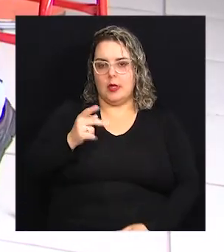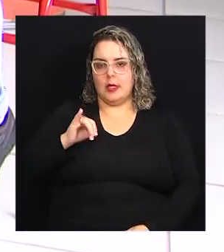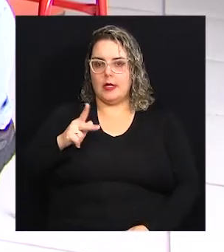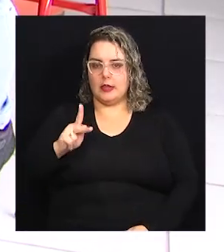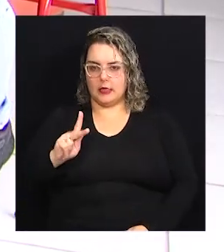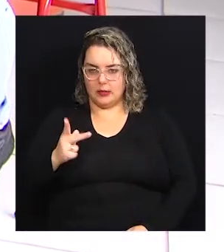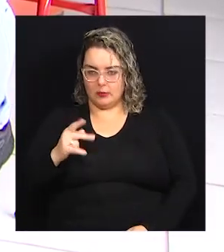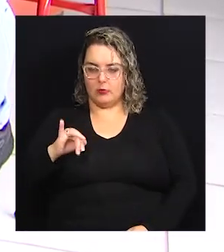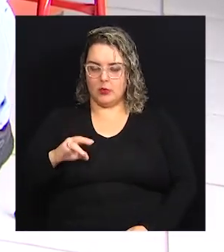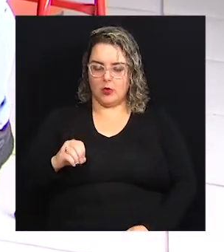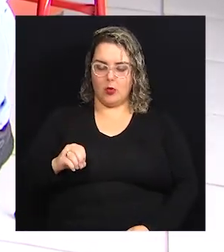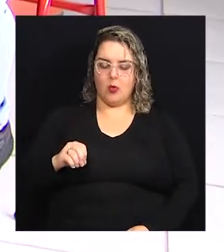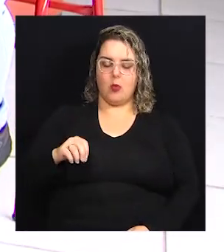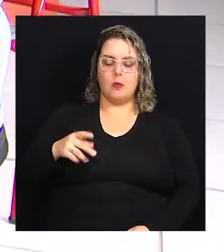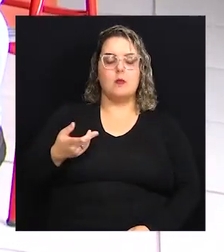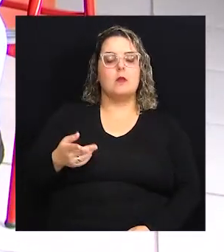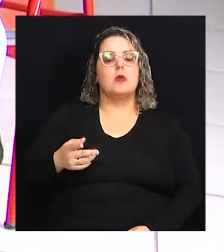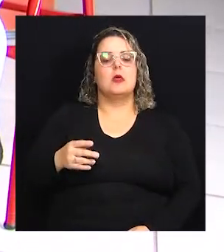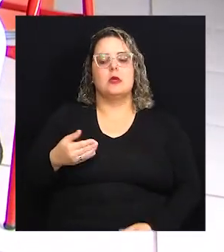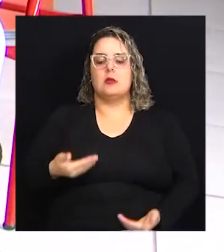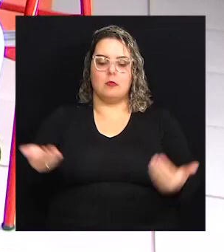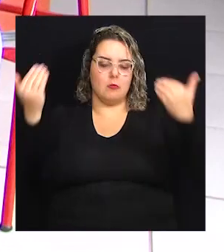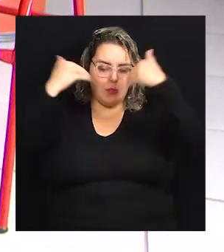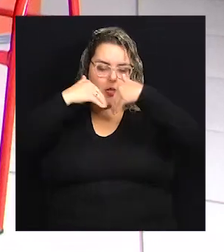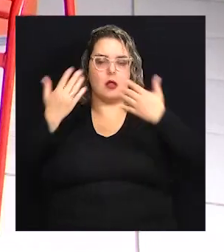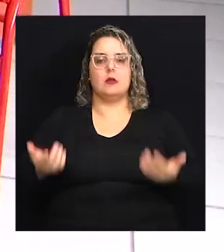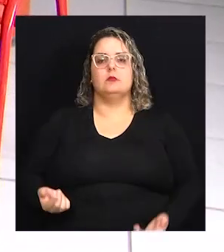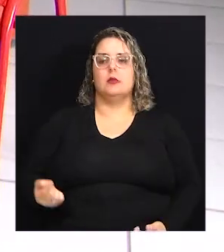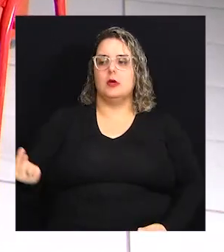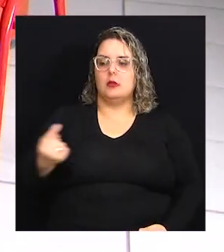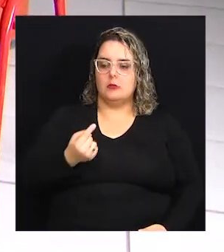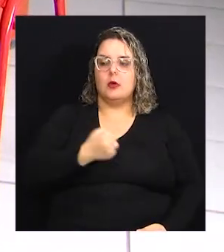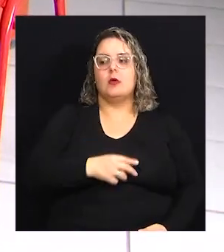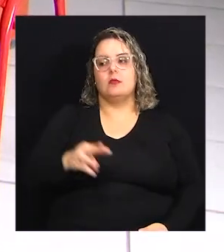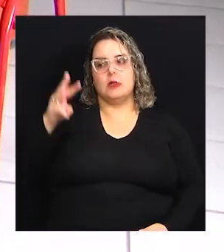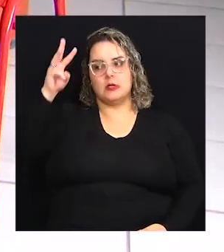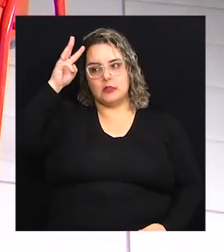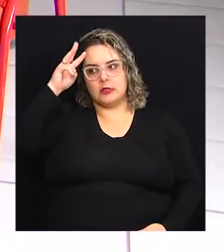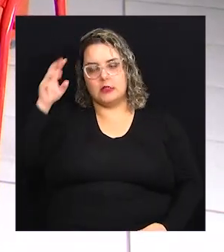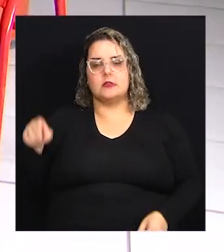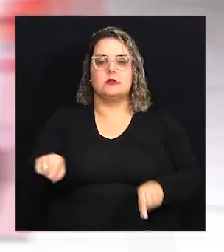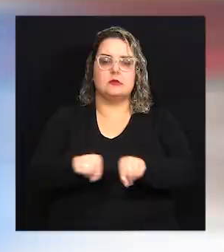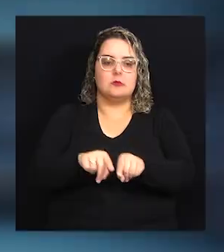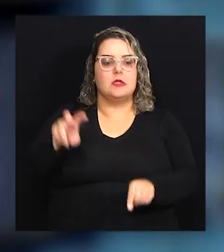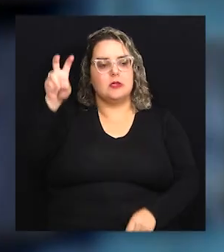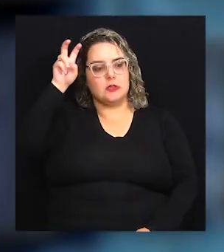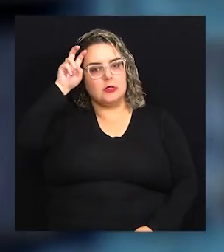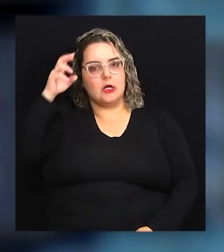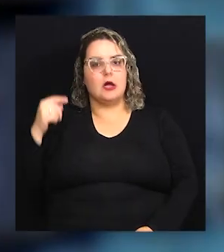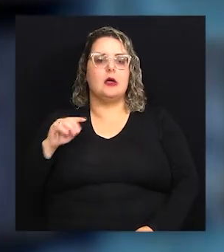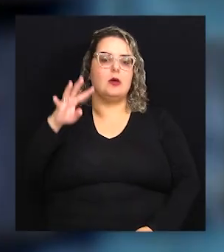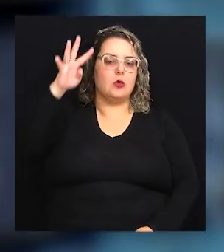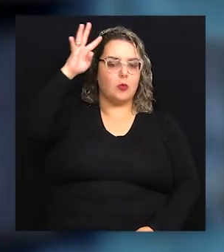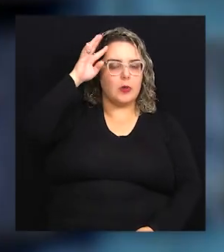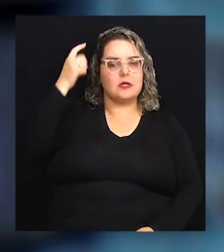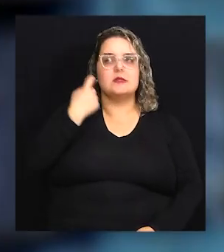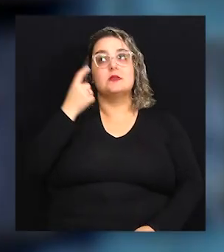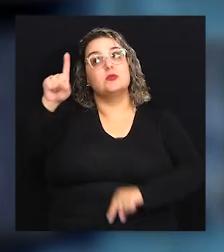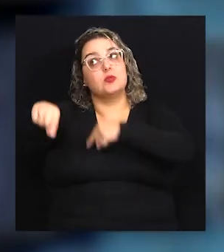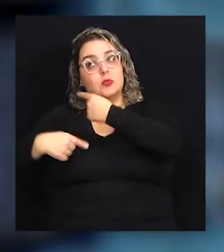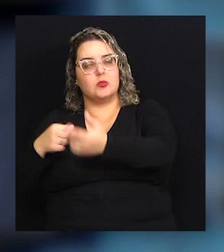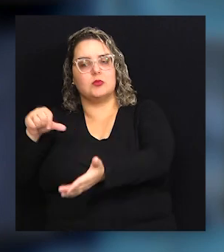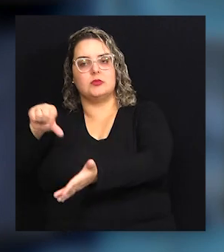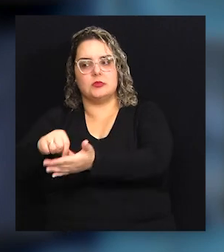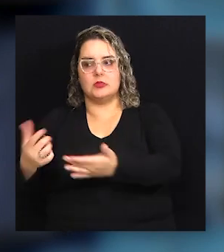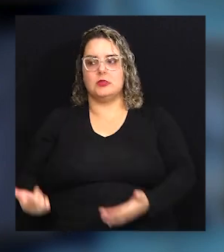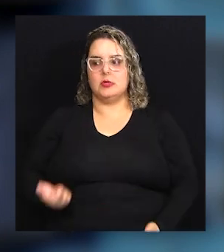hip hop, eles ficam andando nas instituições. Então eles vêm aqui, o que vem terça e quinta aqui, por exemplo, ele vai quarta e sexta em